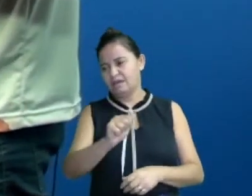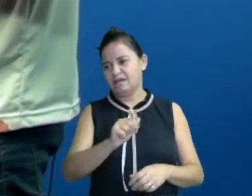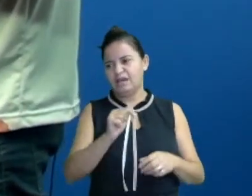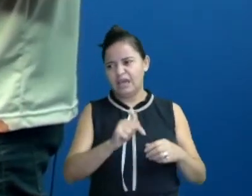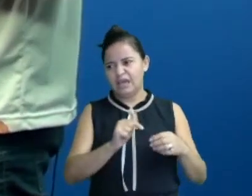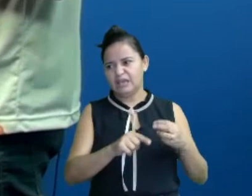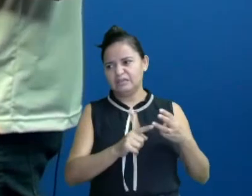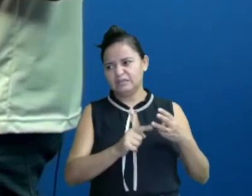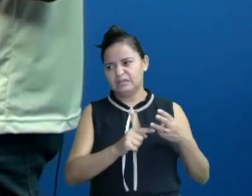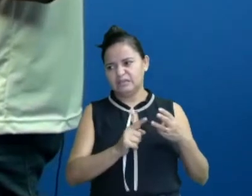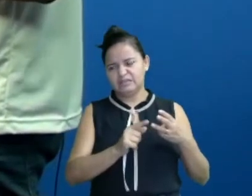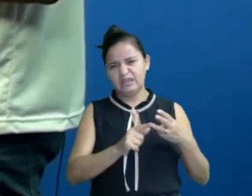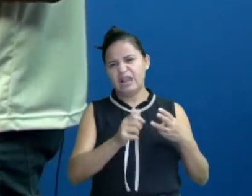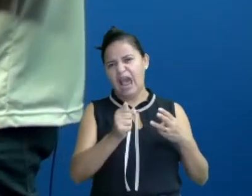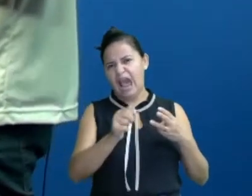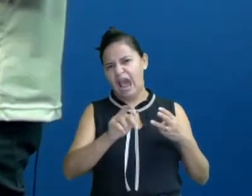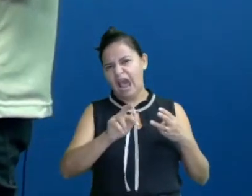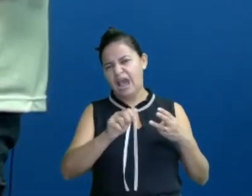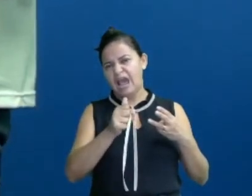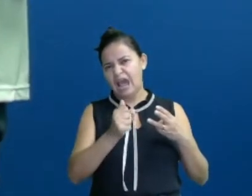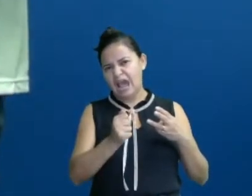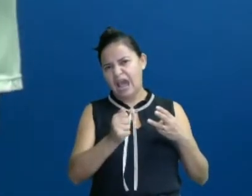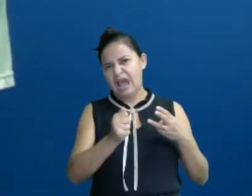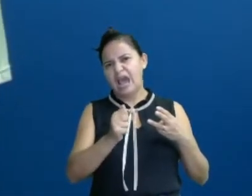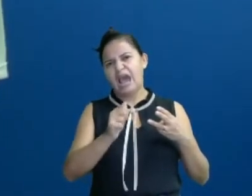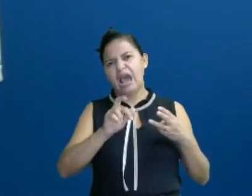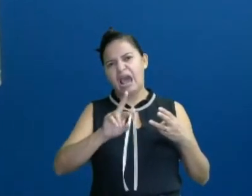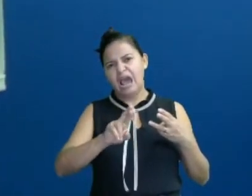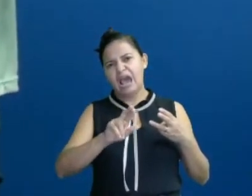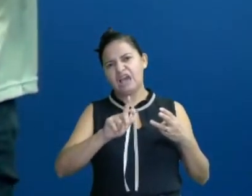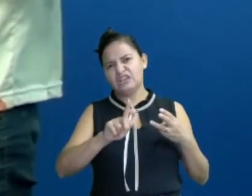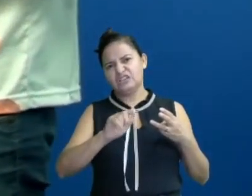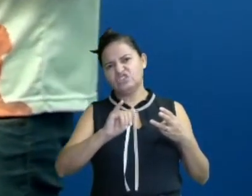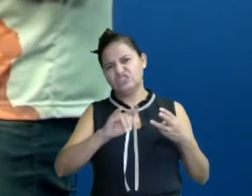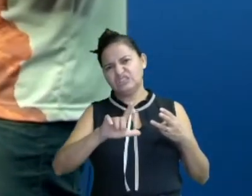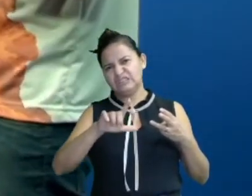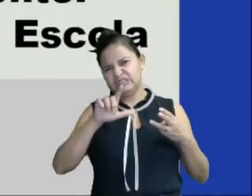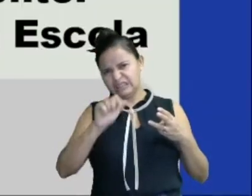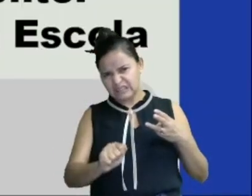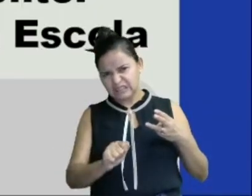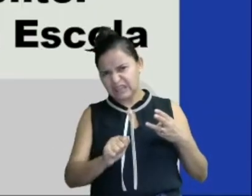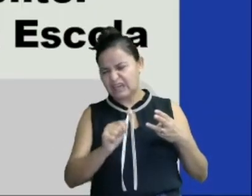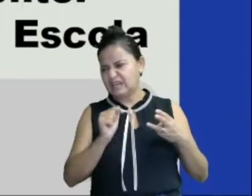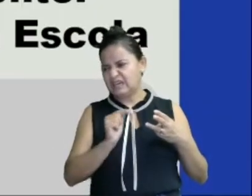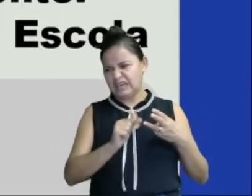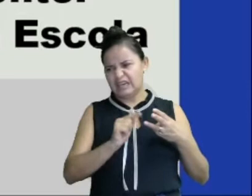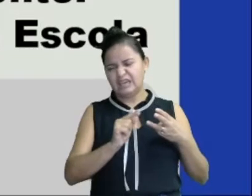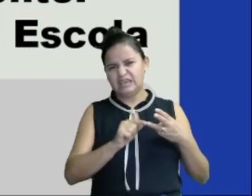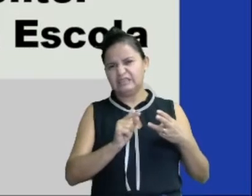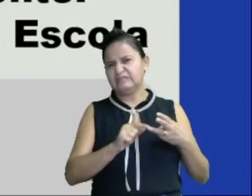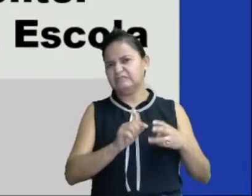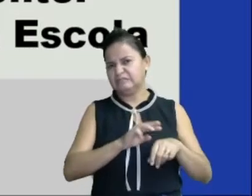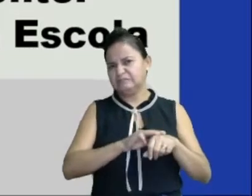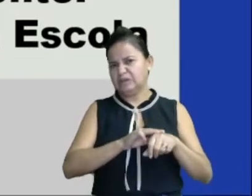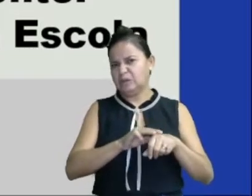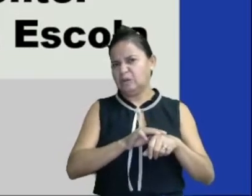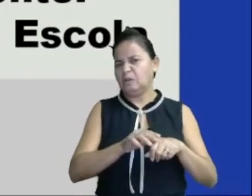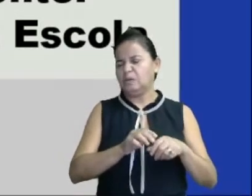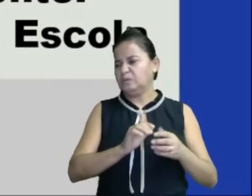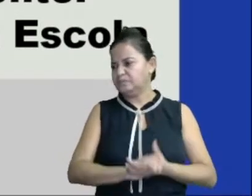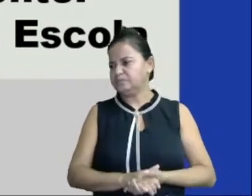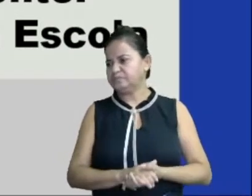impermeável, tá certo? E temos também um solo rico em calcário, né? Que vai ter muitas partículas de rocha em